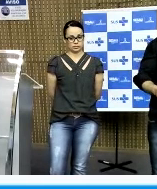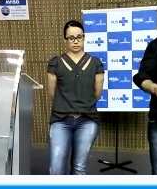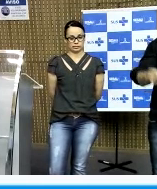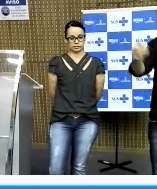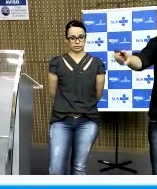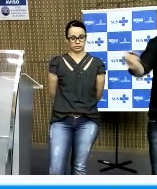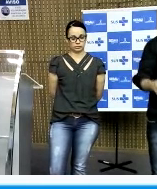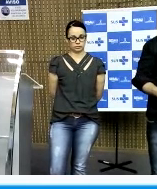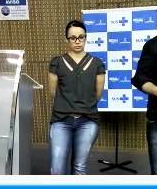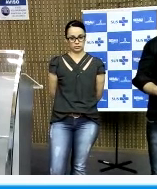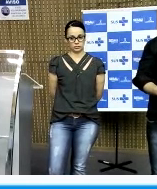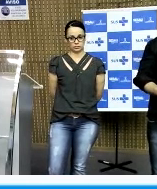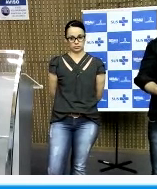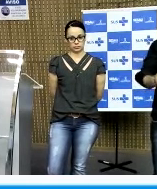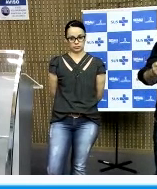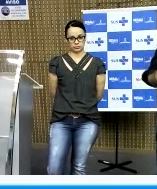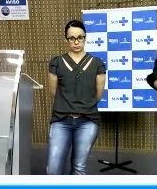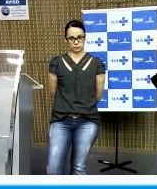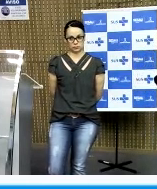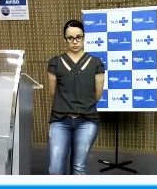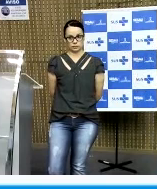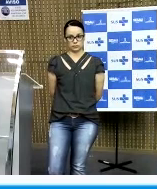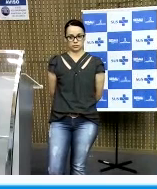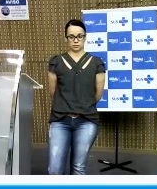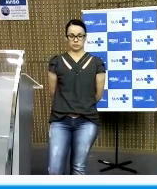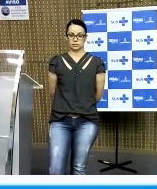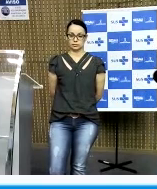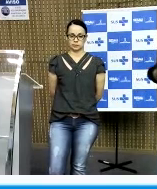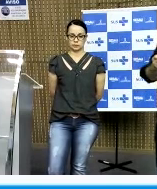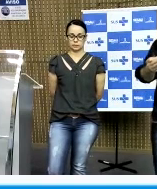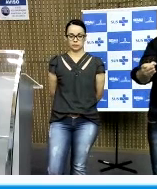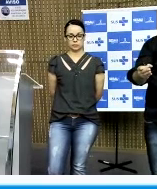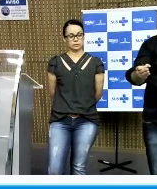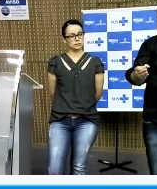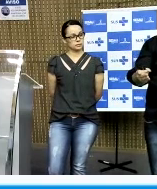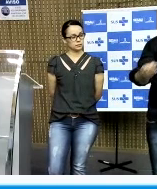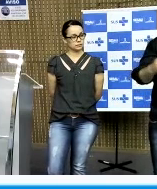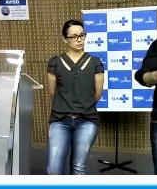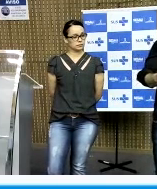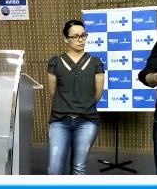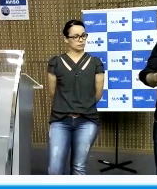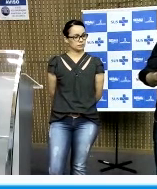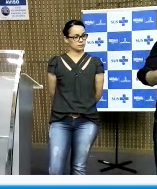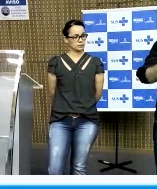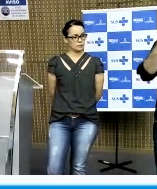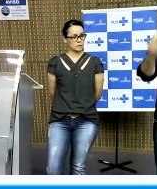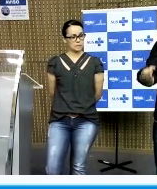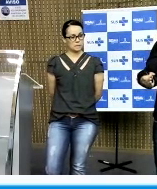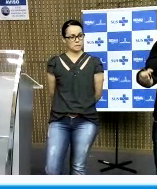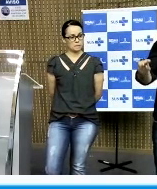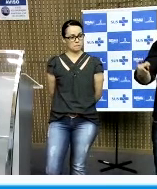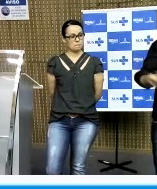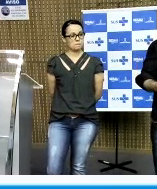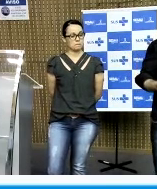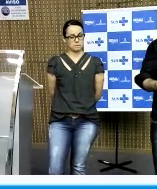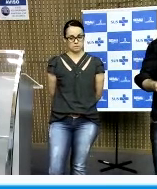população cadastrada aí no primeiro semestre de 2021, também número que merece melhora. A consulta médica em hipertensão já está